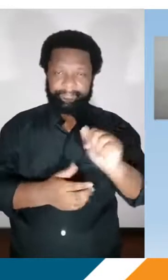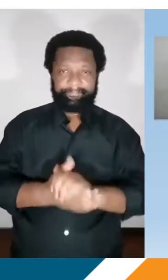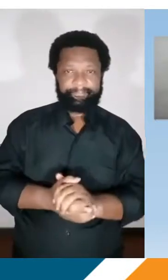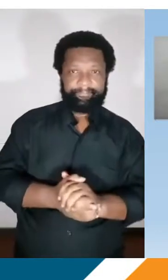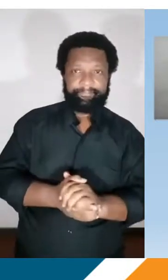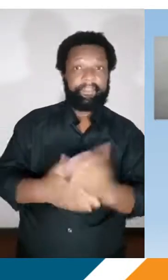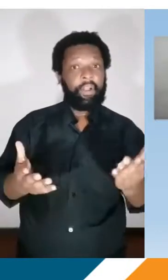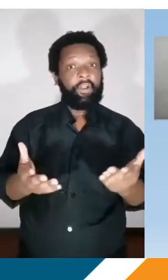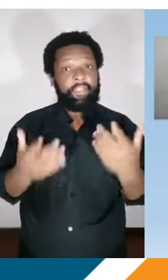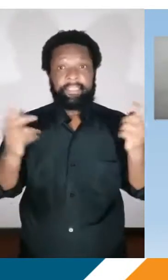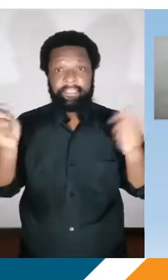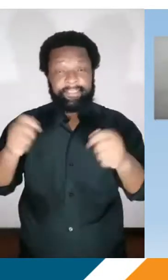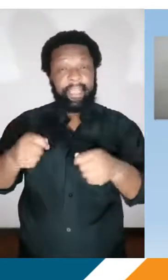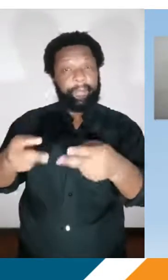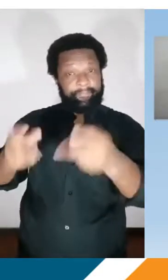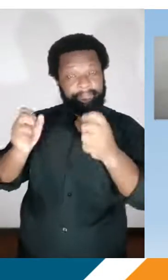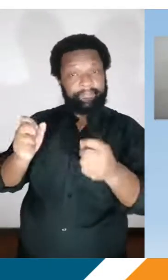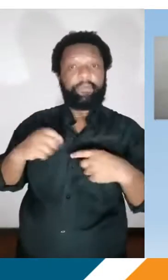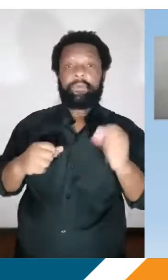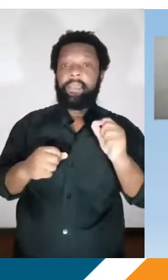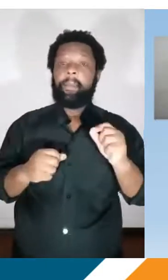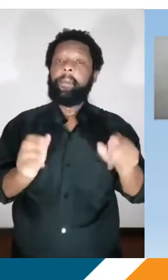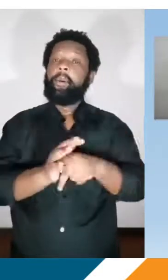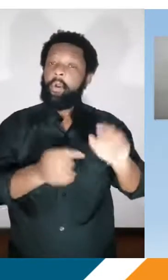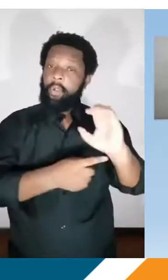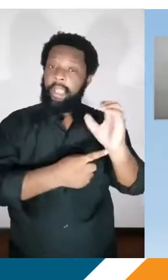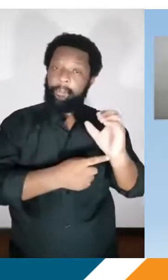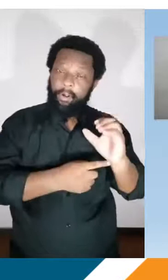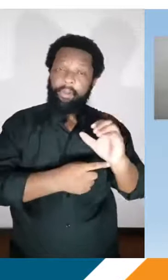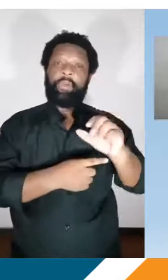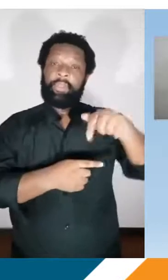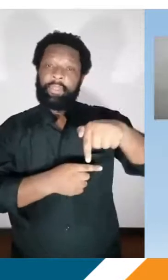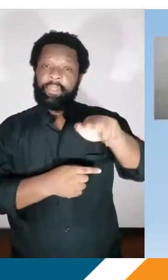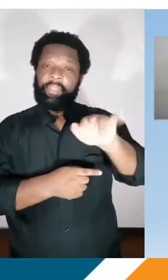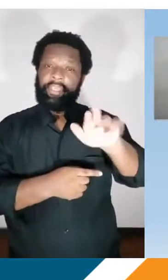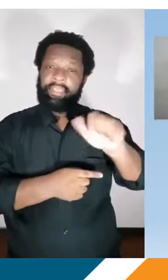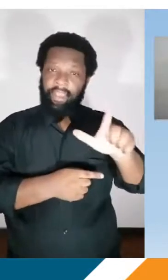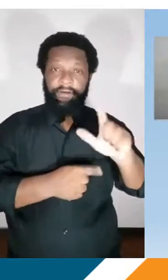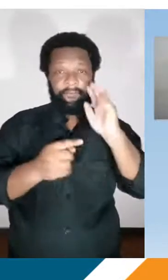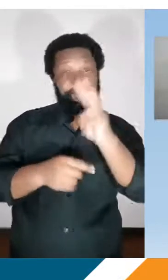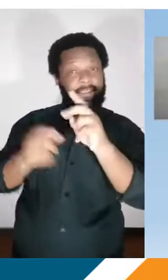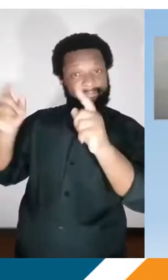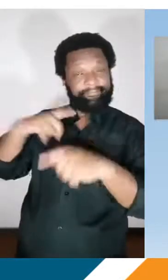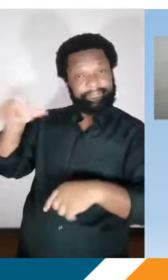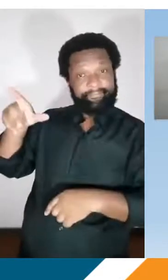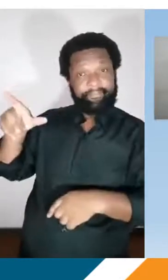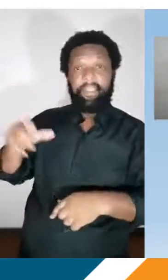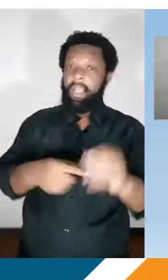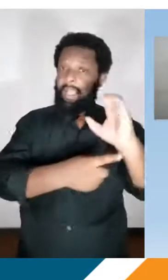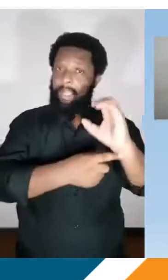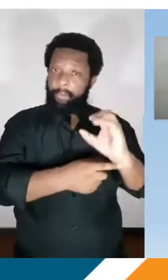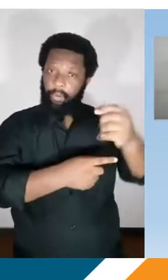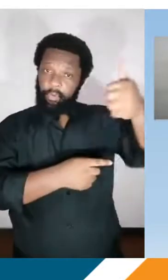como fala. Tá? Então, vocês conseguem identificar isso, gente, a respeito do carbono assimétrico, carbono quiral? Então, ó, repare, no